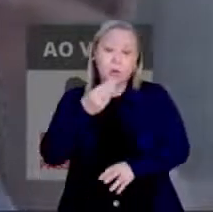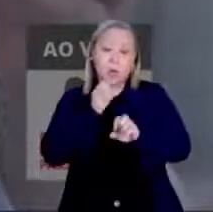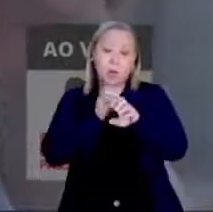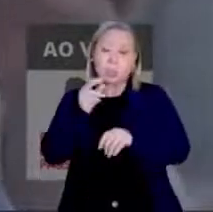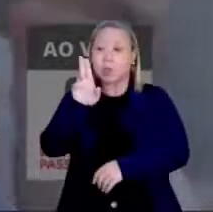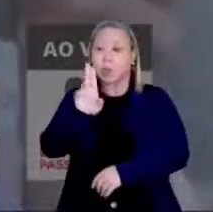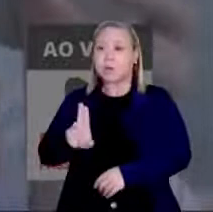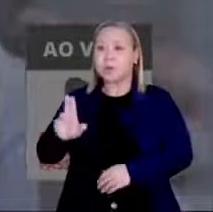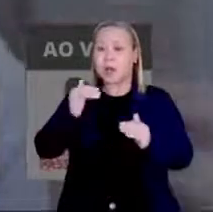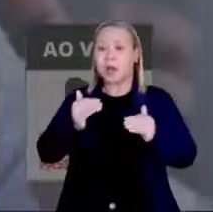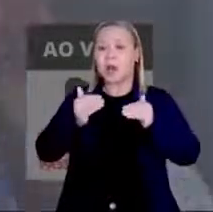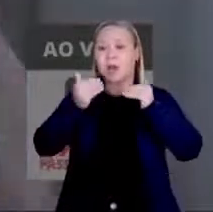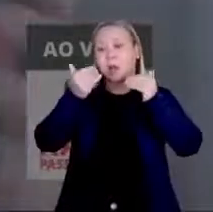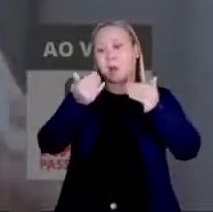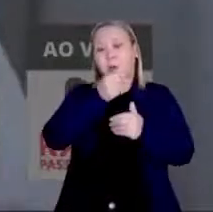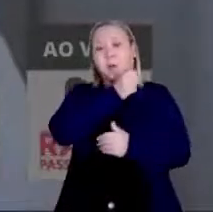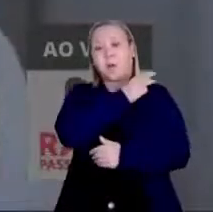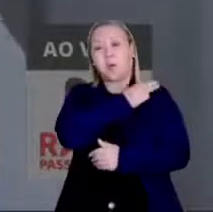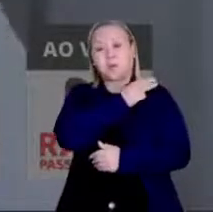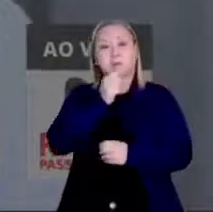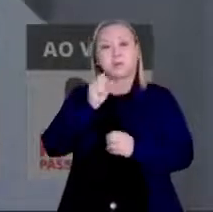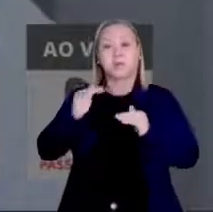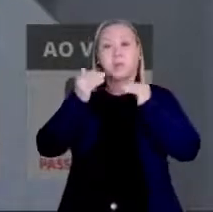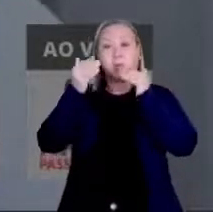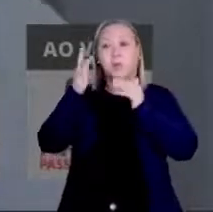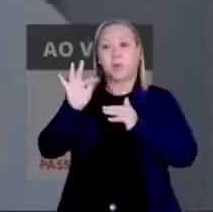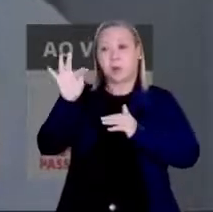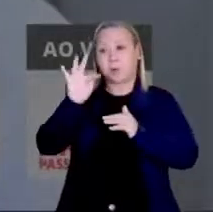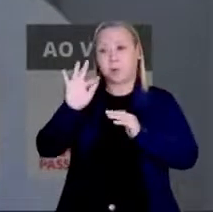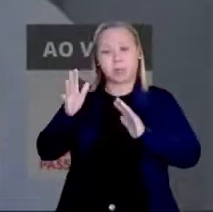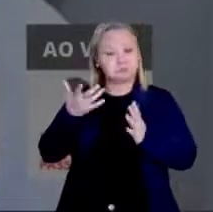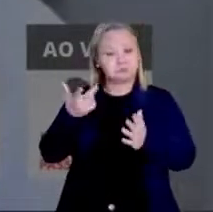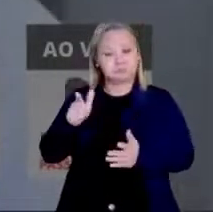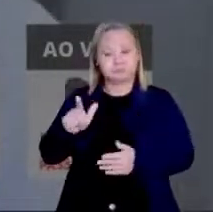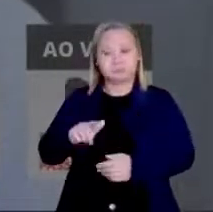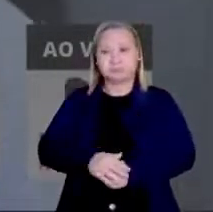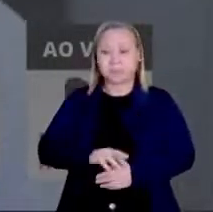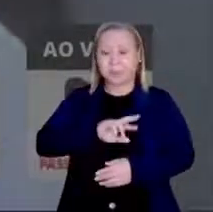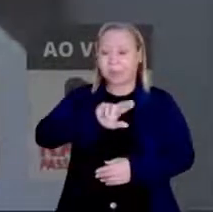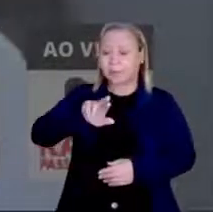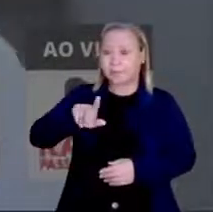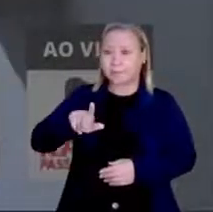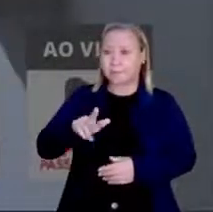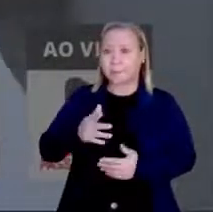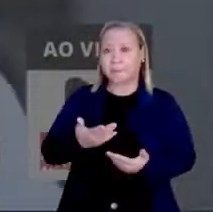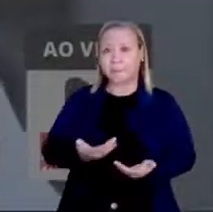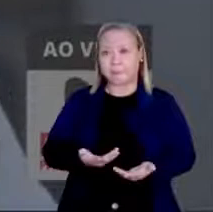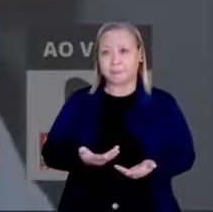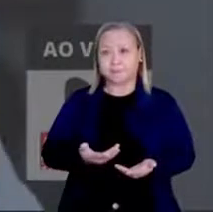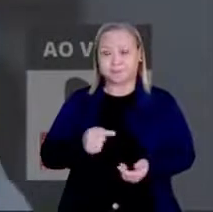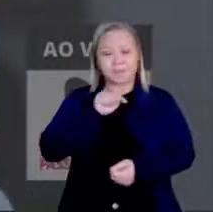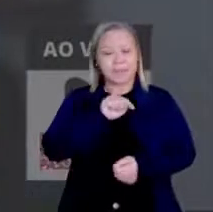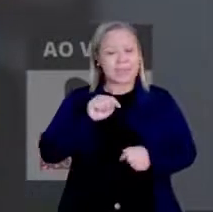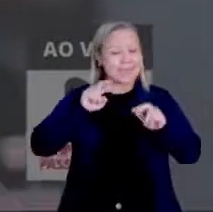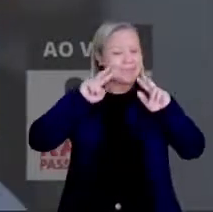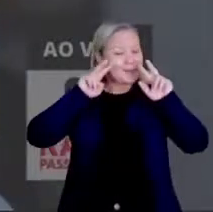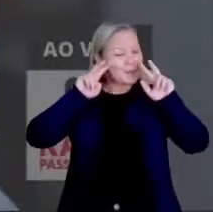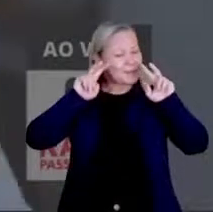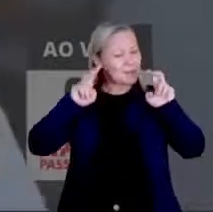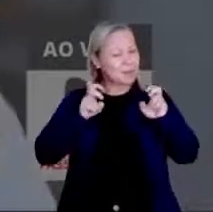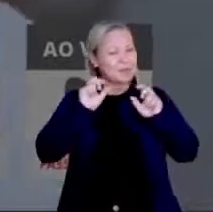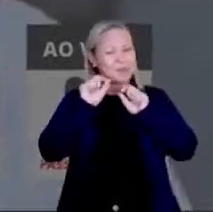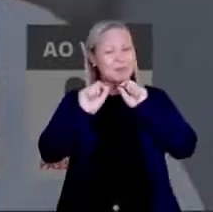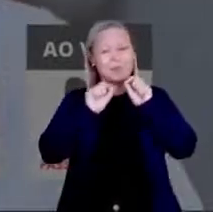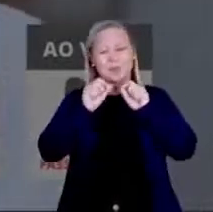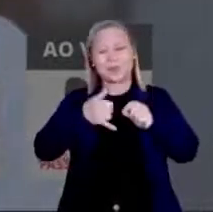novas que nós construímos, 19, 173 novos campi, seja através do ProUni, seja através